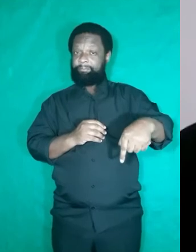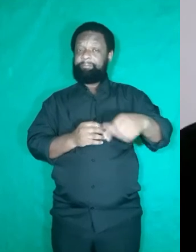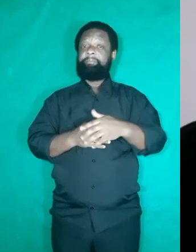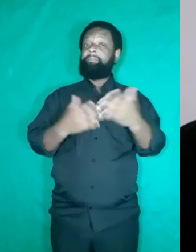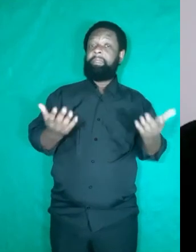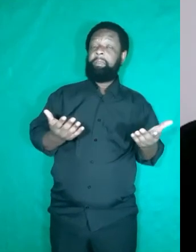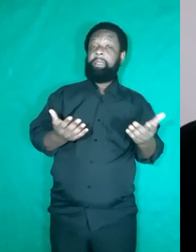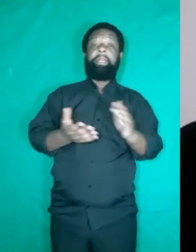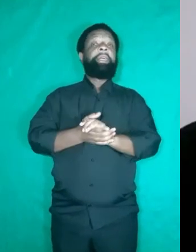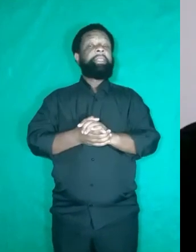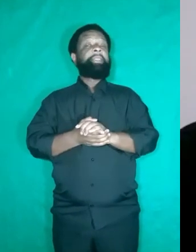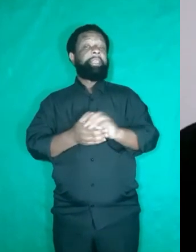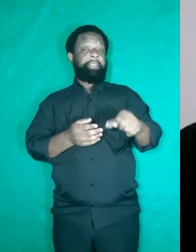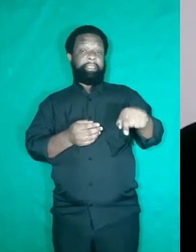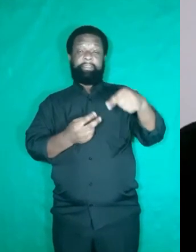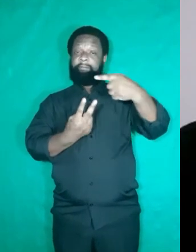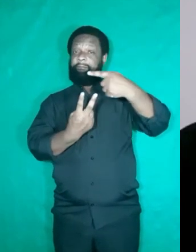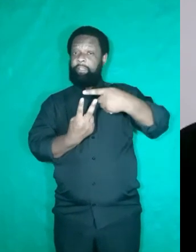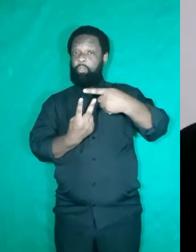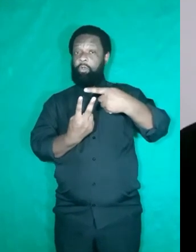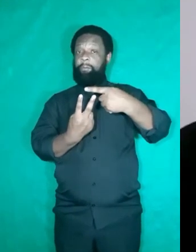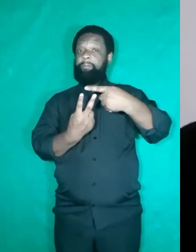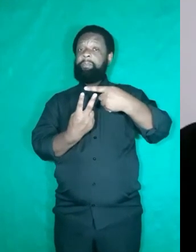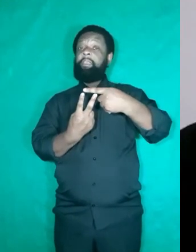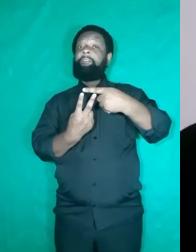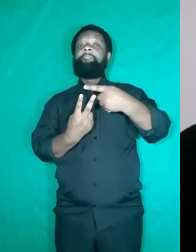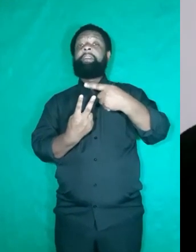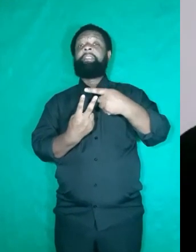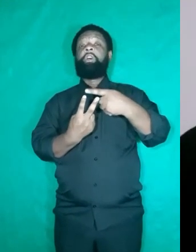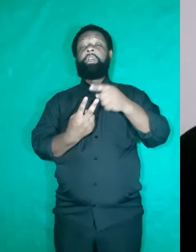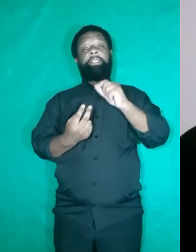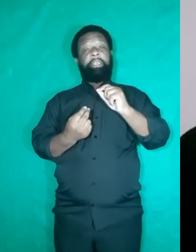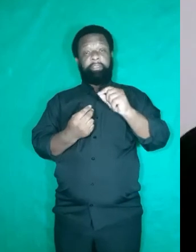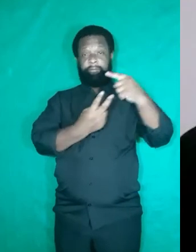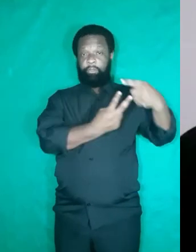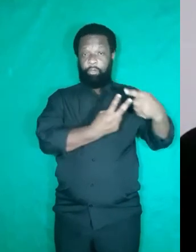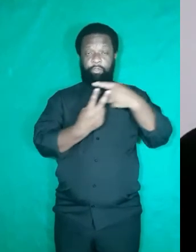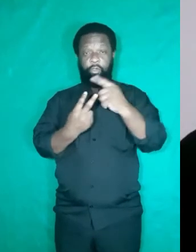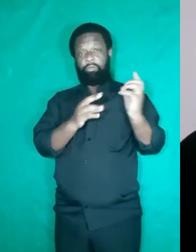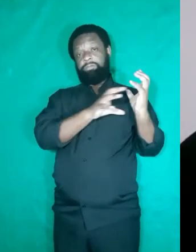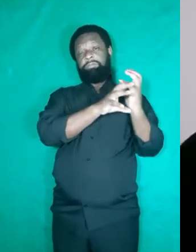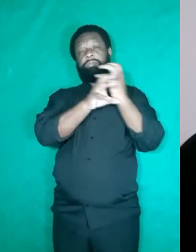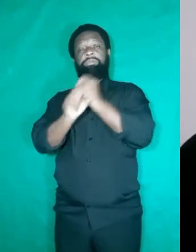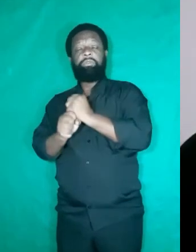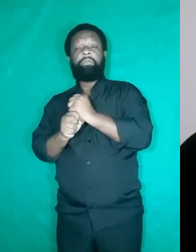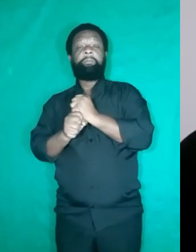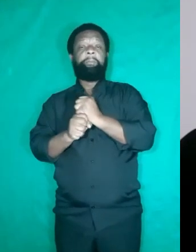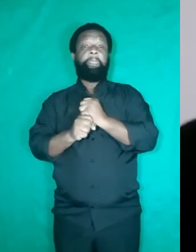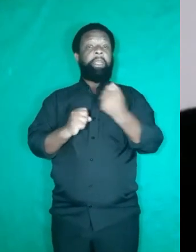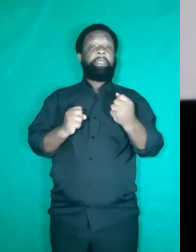aqui com esse vetor, eles se somam. E a soma deles é um